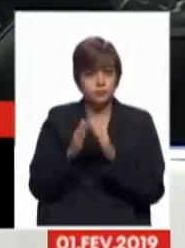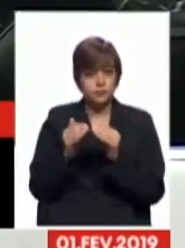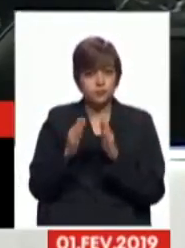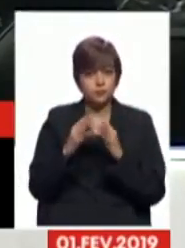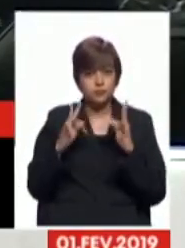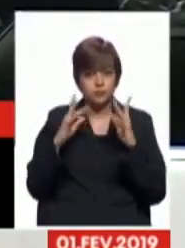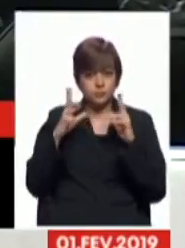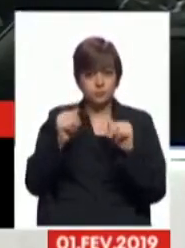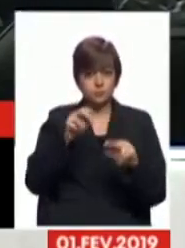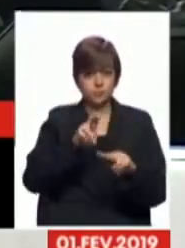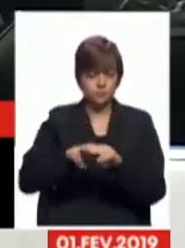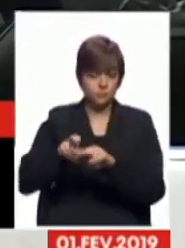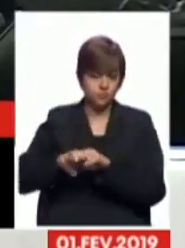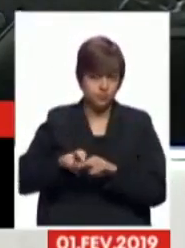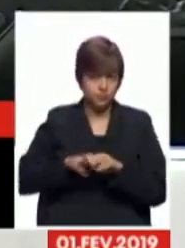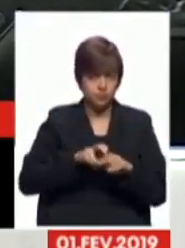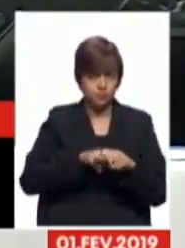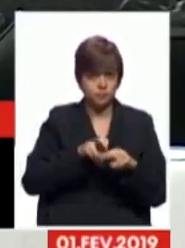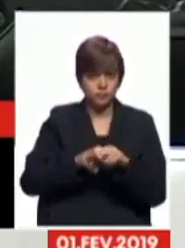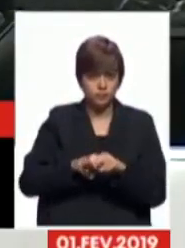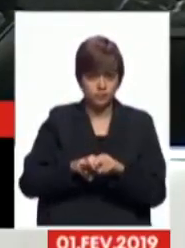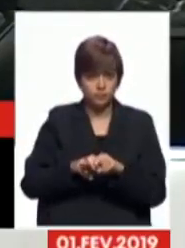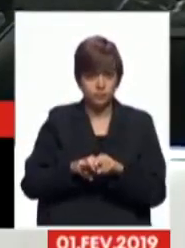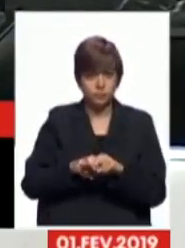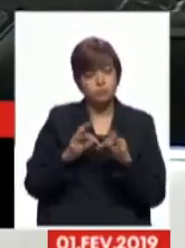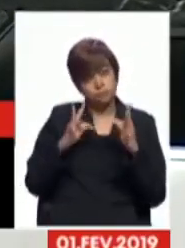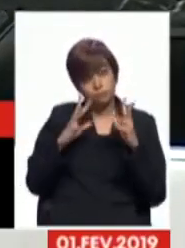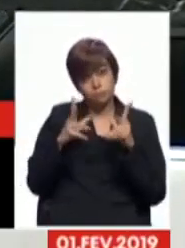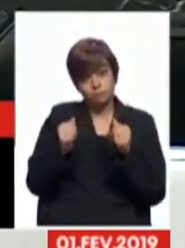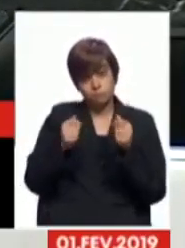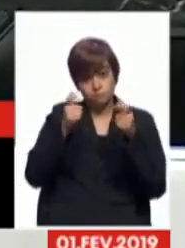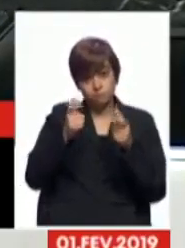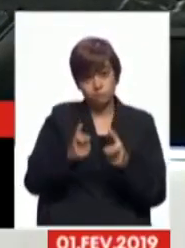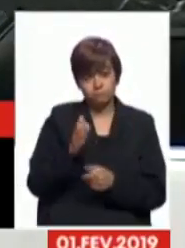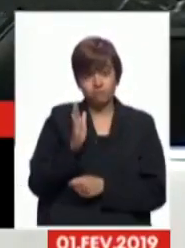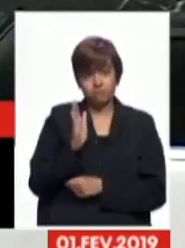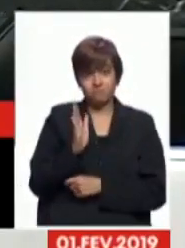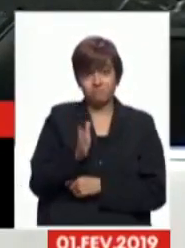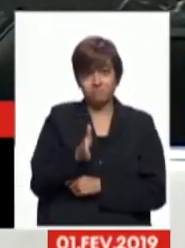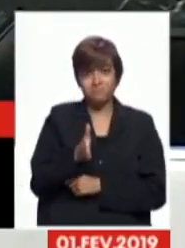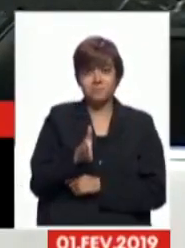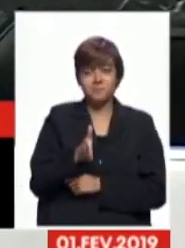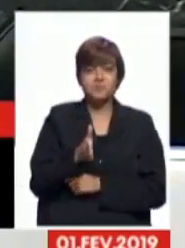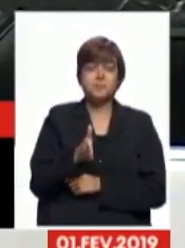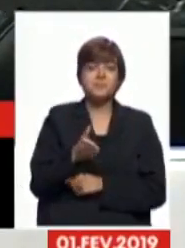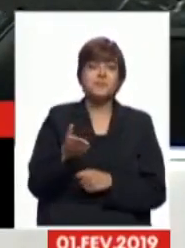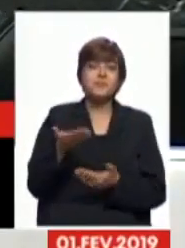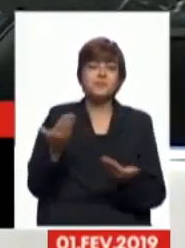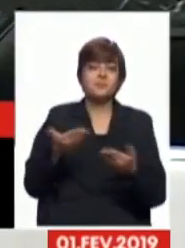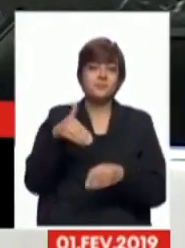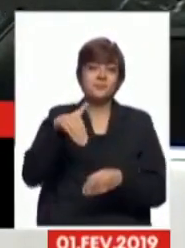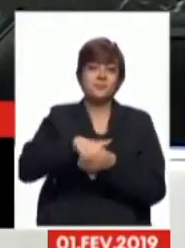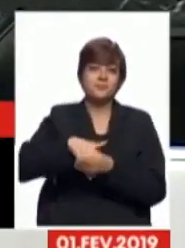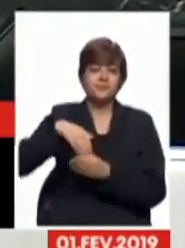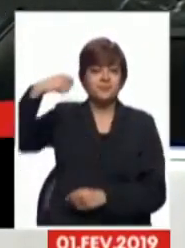seus lugares. Como todos estão no lugar, em votação.